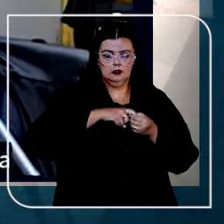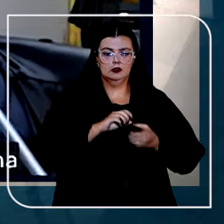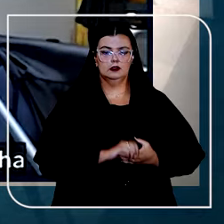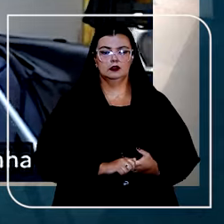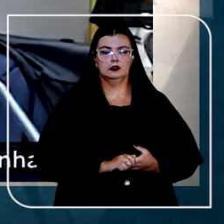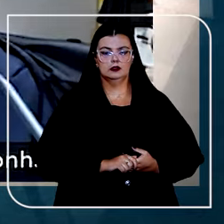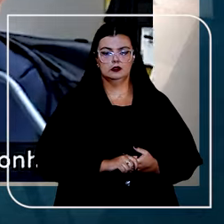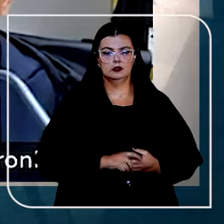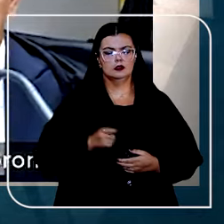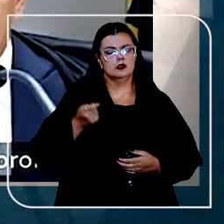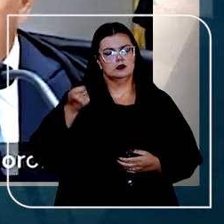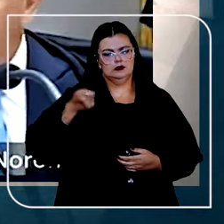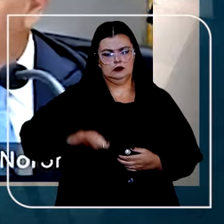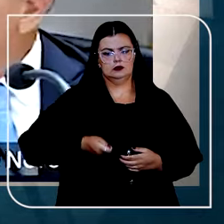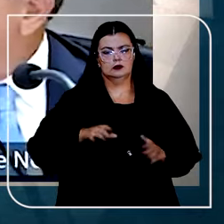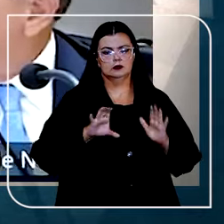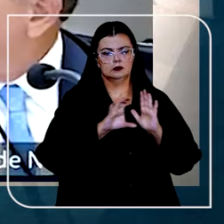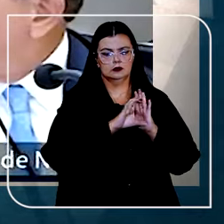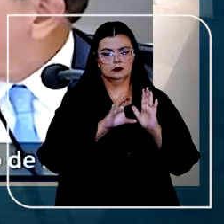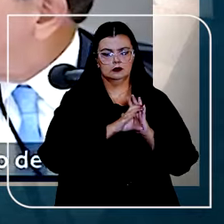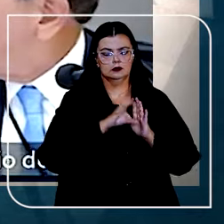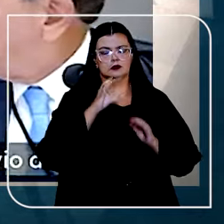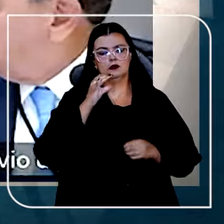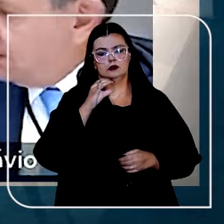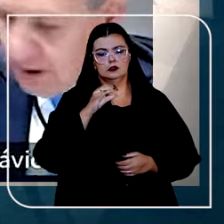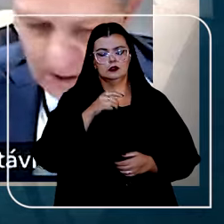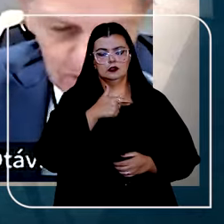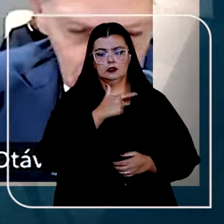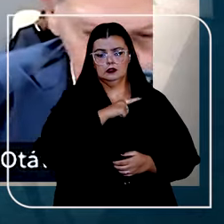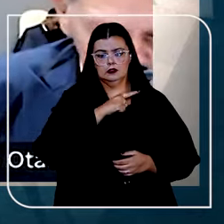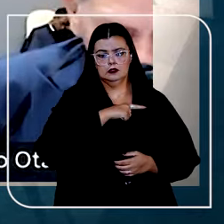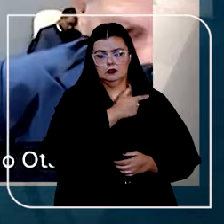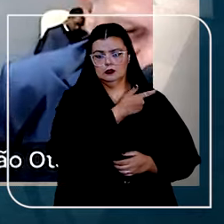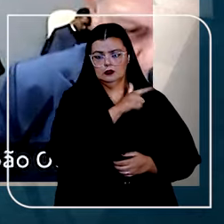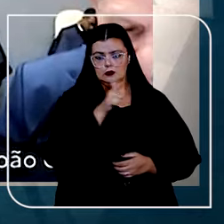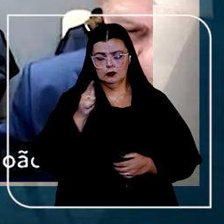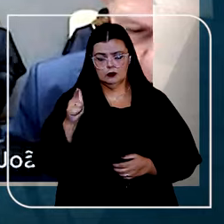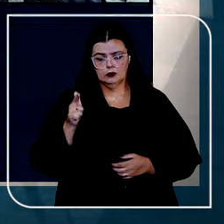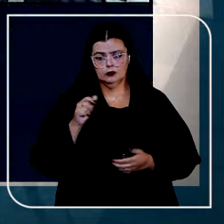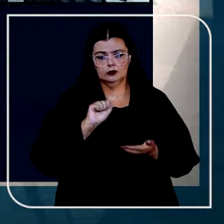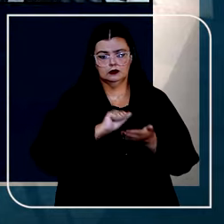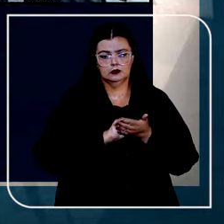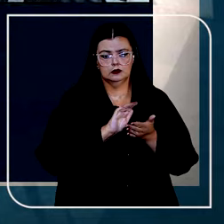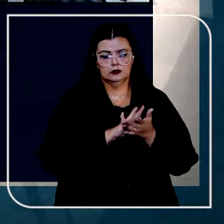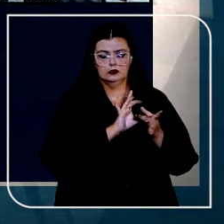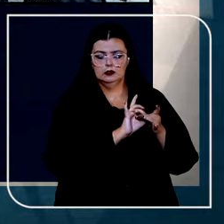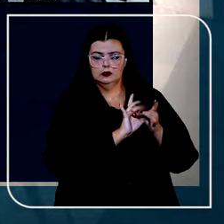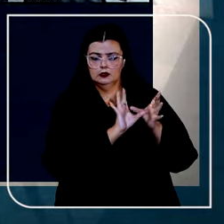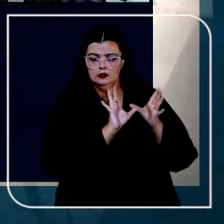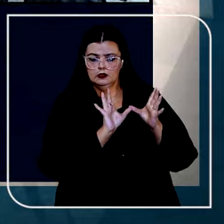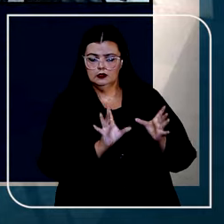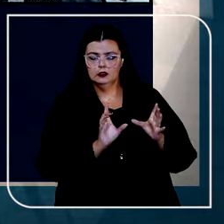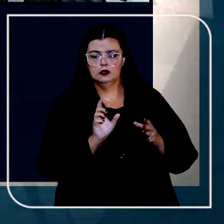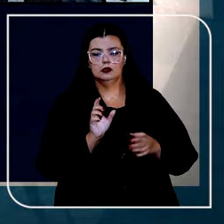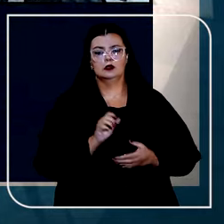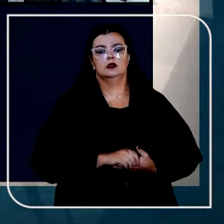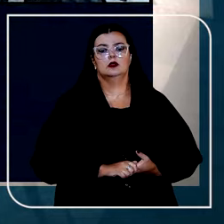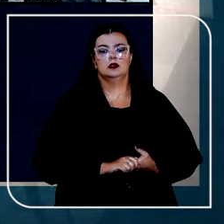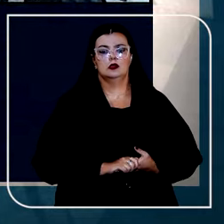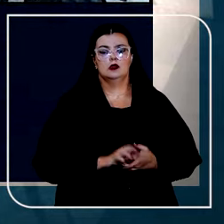fendo a disciplina Geral do Código Civil para situações em que os efeitos das deliberações da